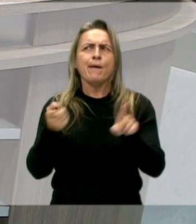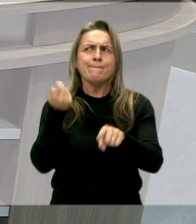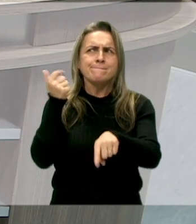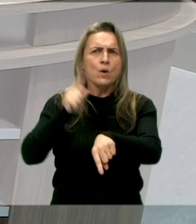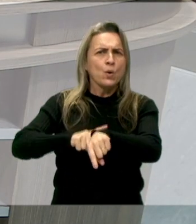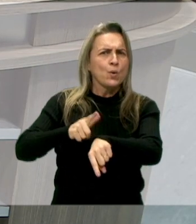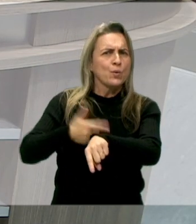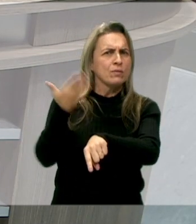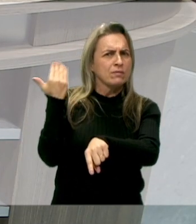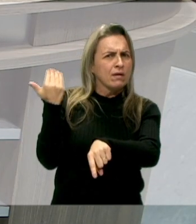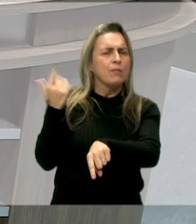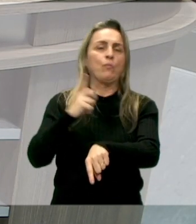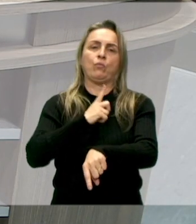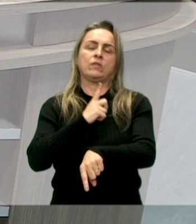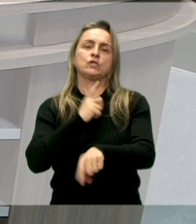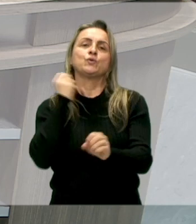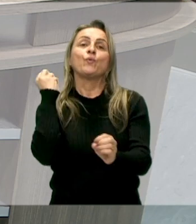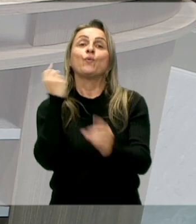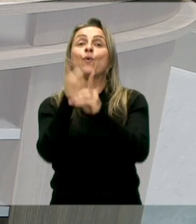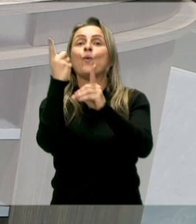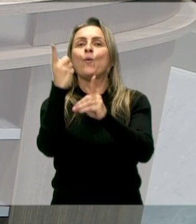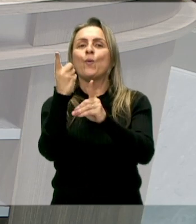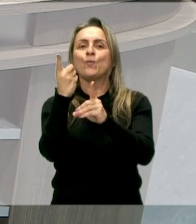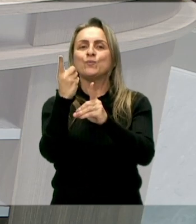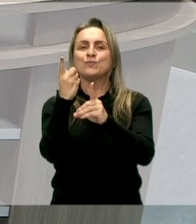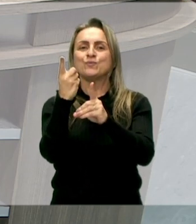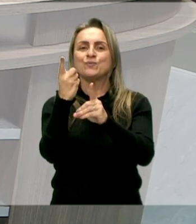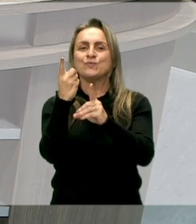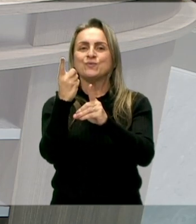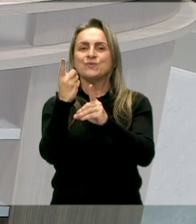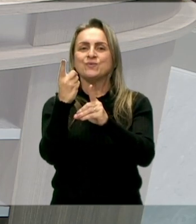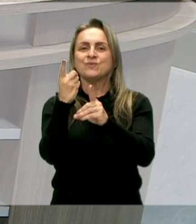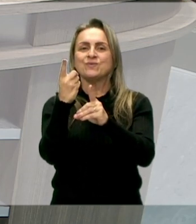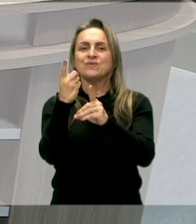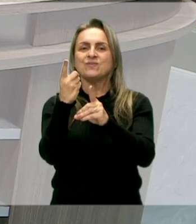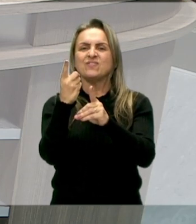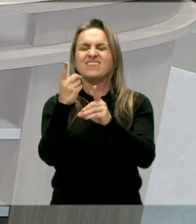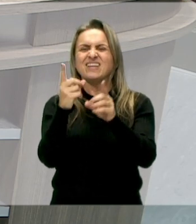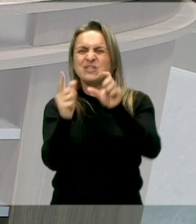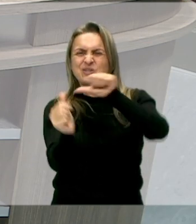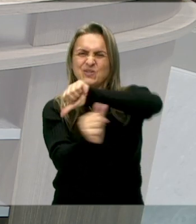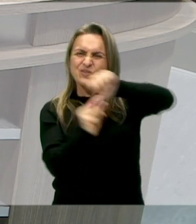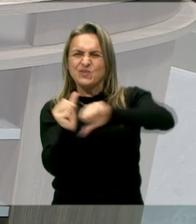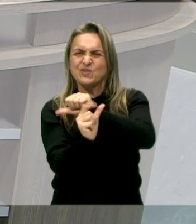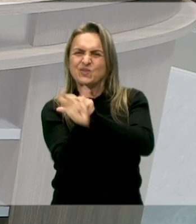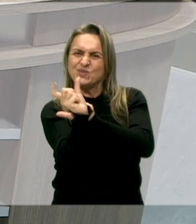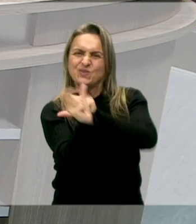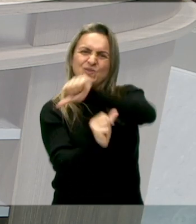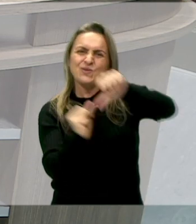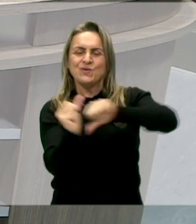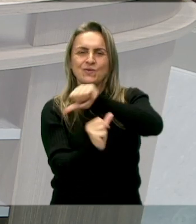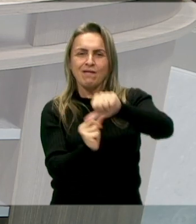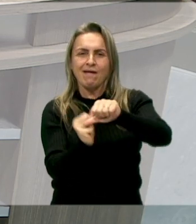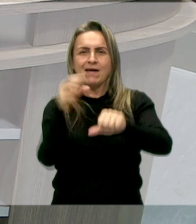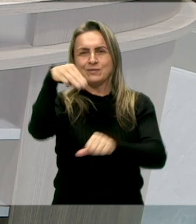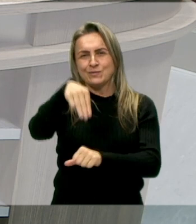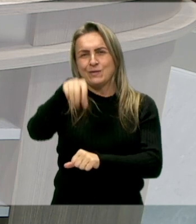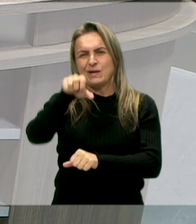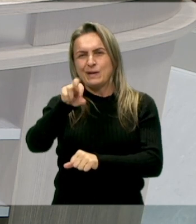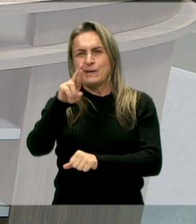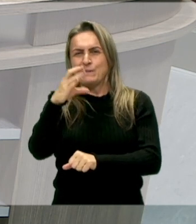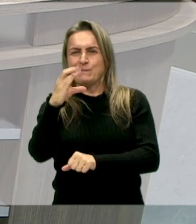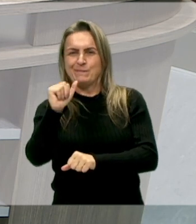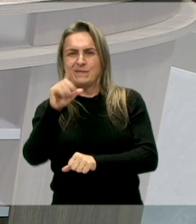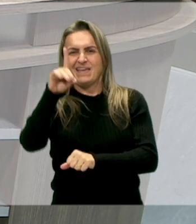Mercado. Sim, né? Ainda tem. Que é um trocadilho, né, de encontro marcado com encontro marcado mercado, né?